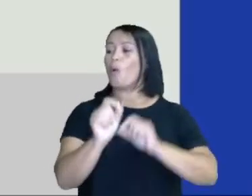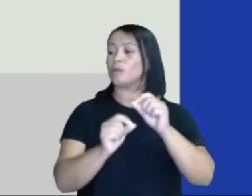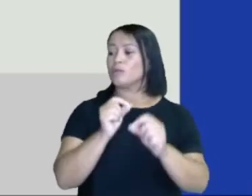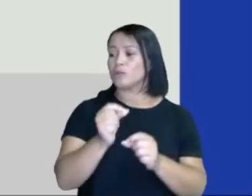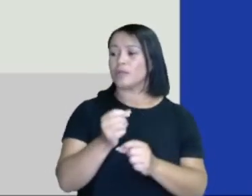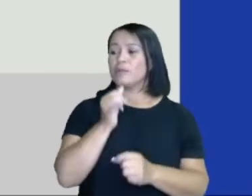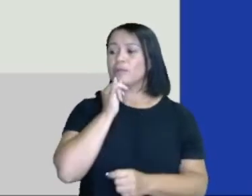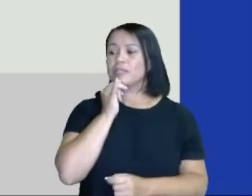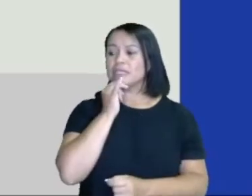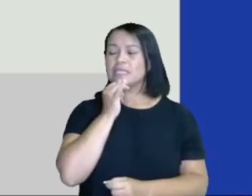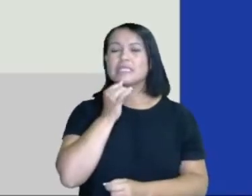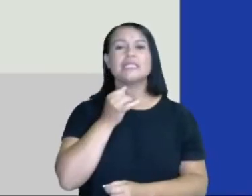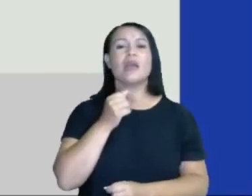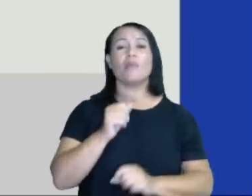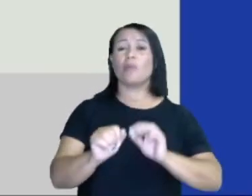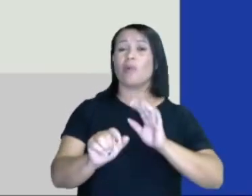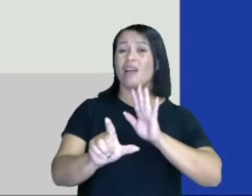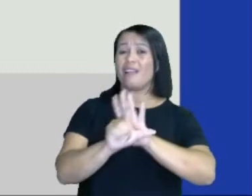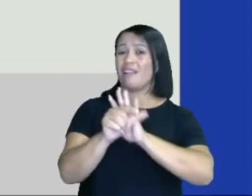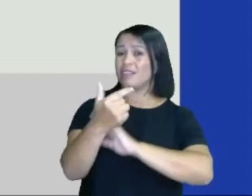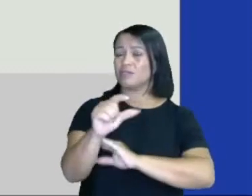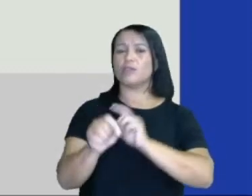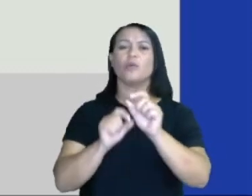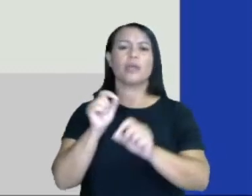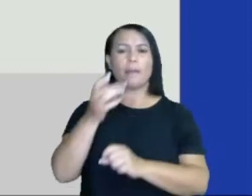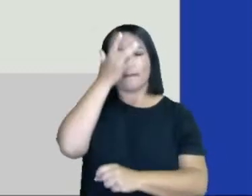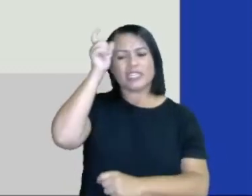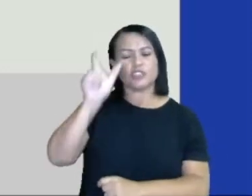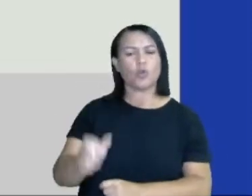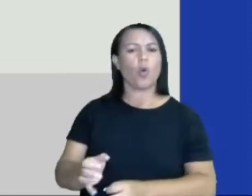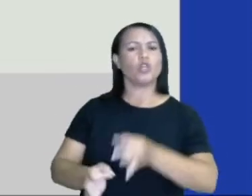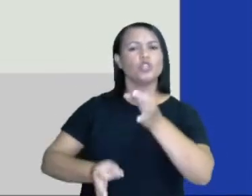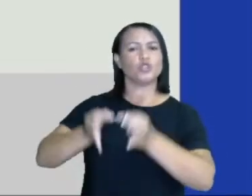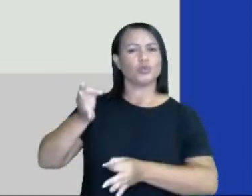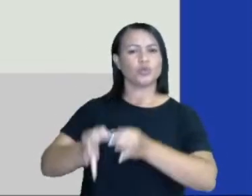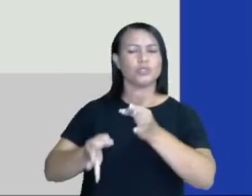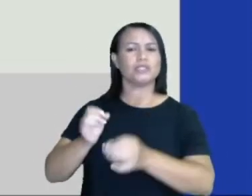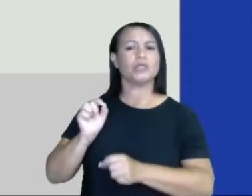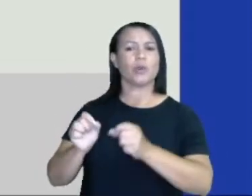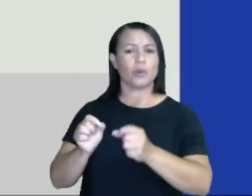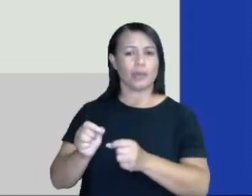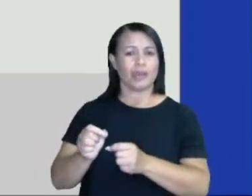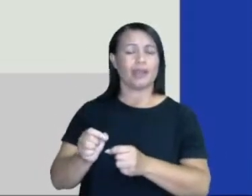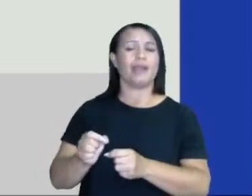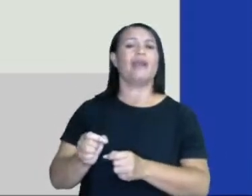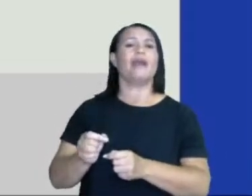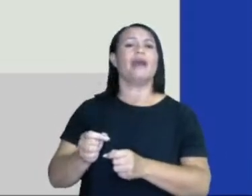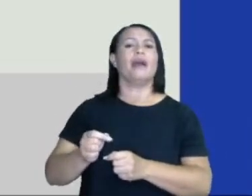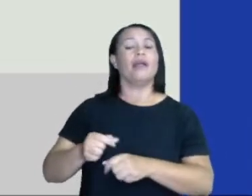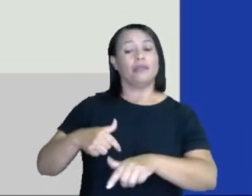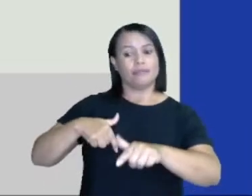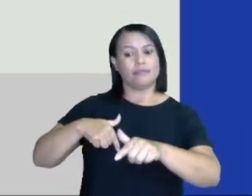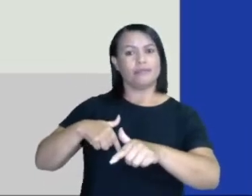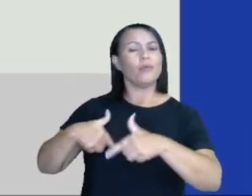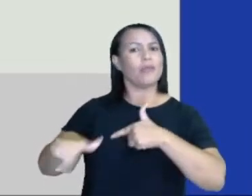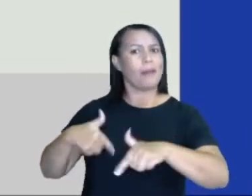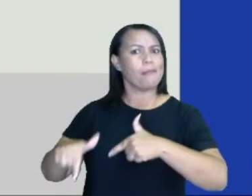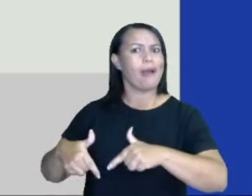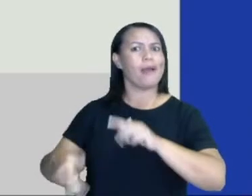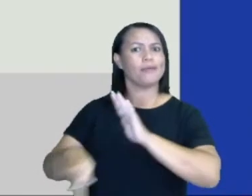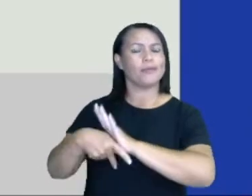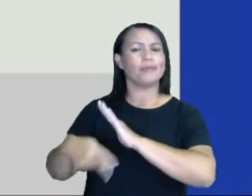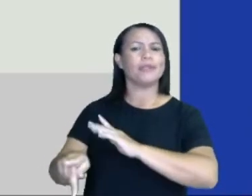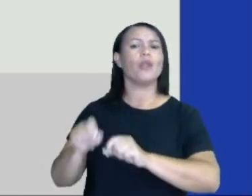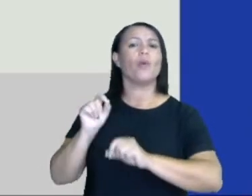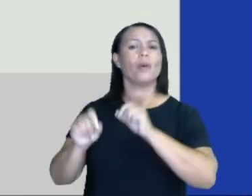ou abusivos de autoridade pública ou agente de pessoa jurídica no exercício de suas atribuições do poder público que